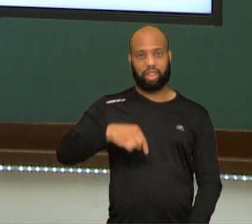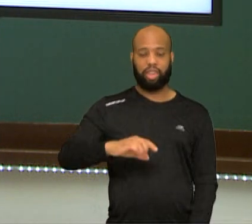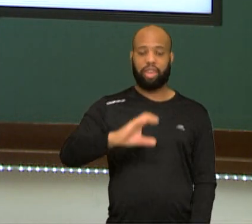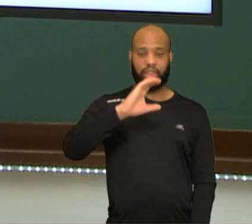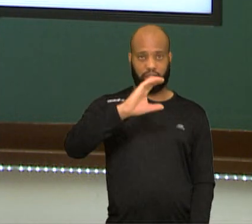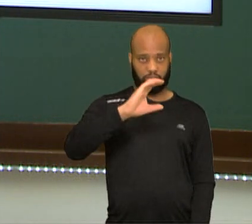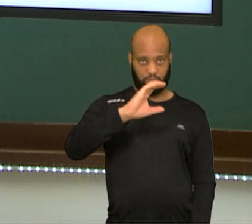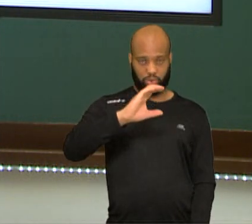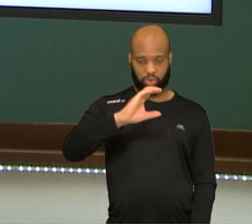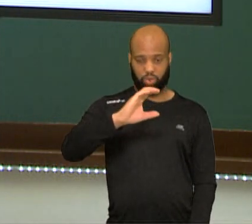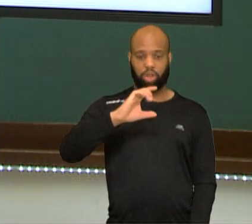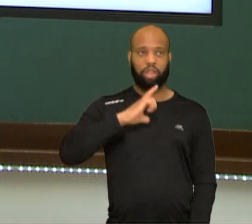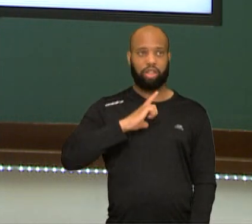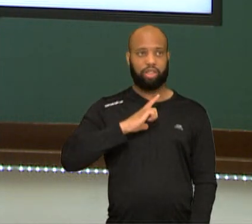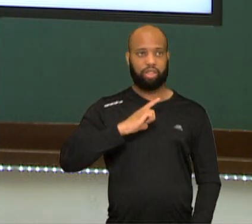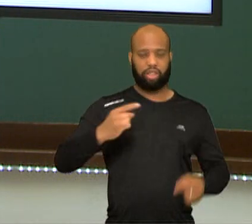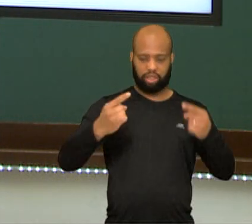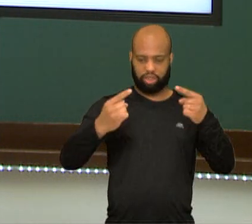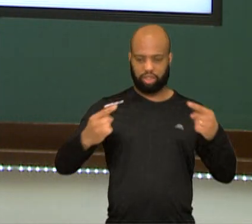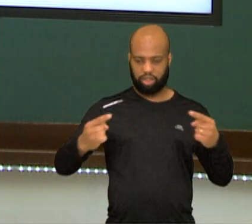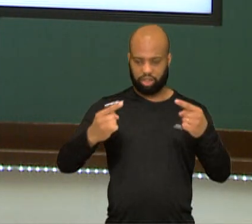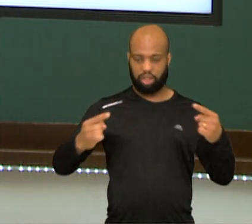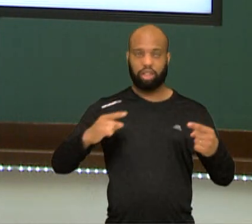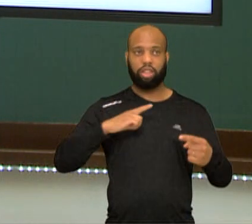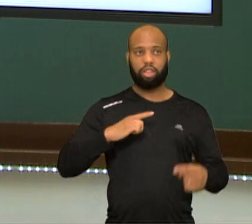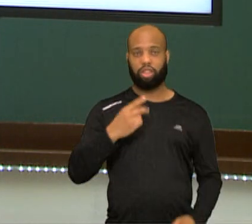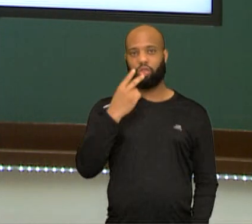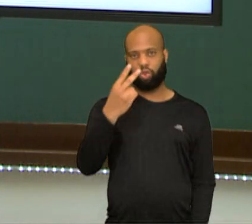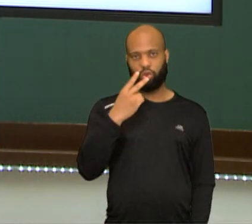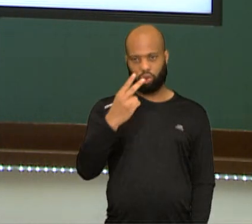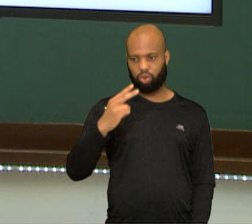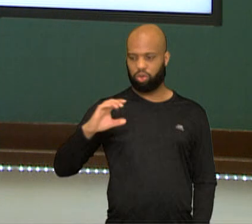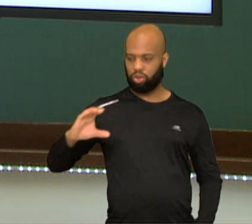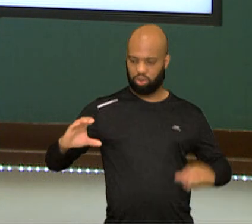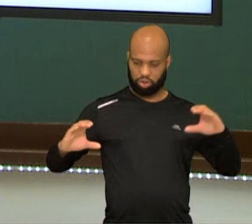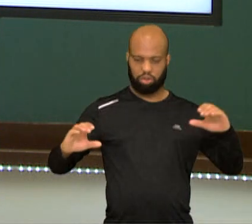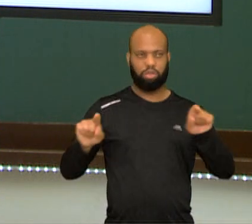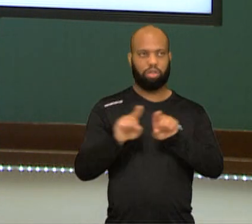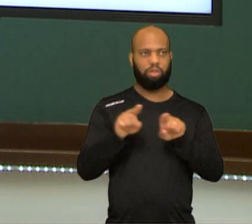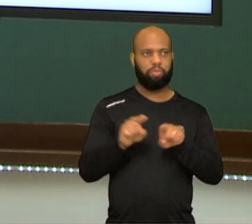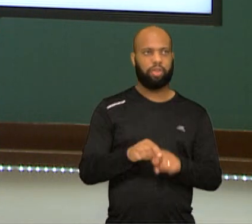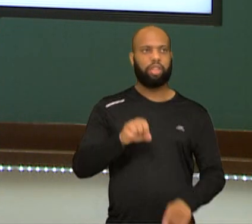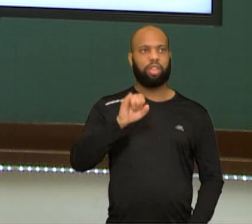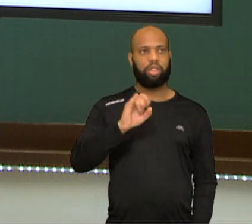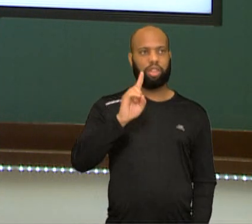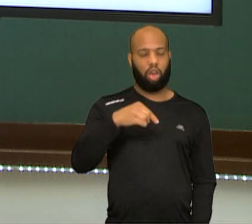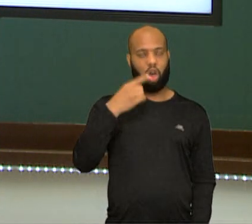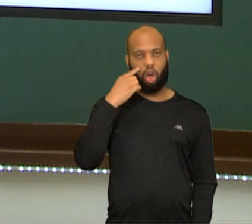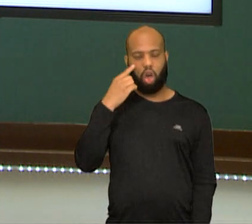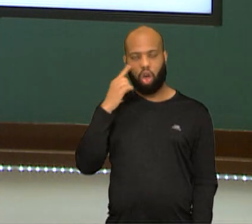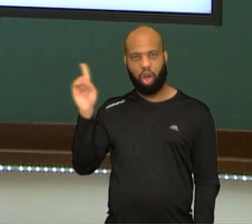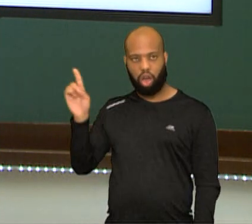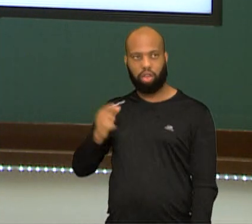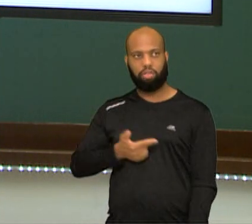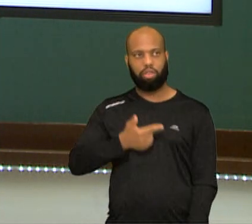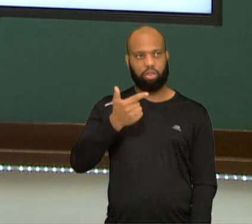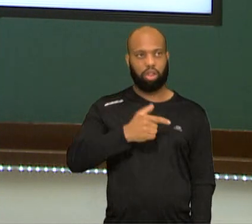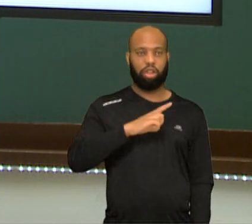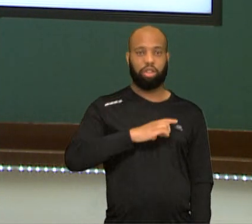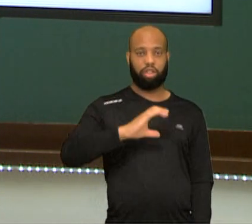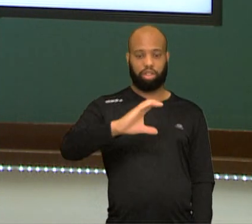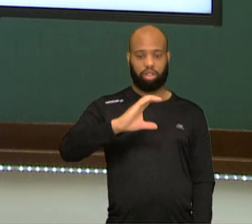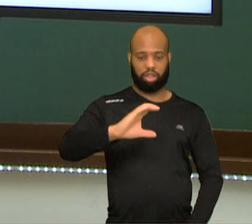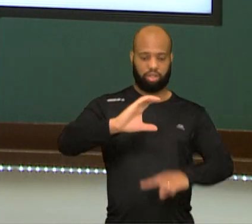outros dois carbonos. Então, observe, quando nós temos, então, um carbono secundário, observe aqui, ó, nós temos